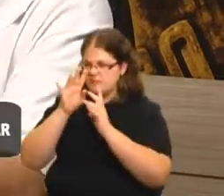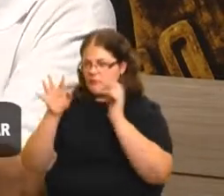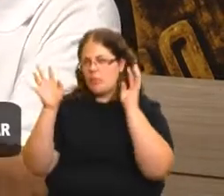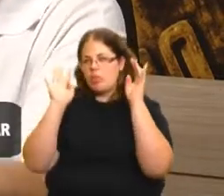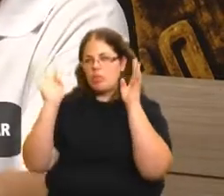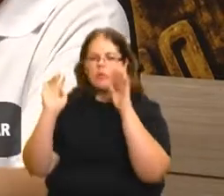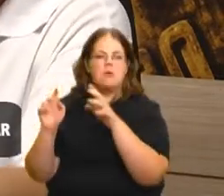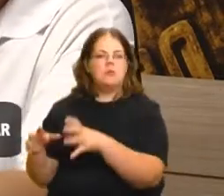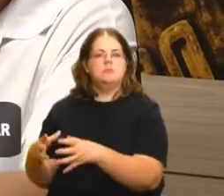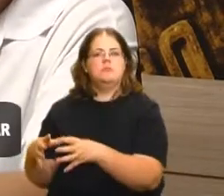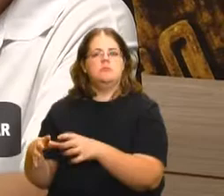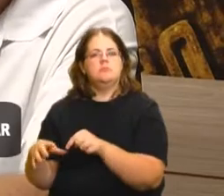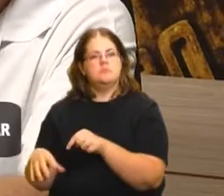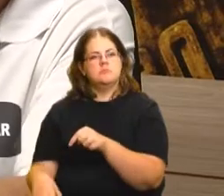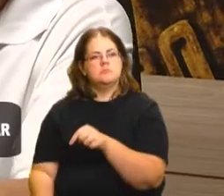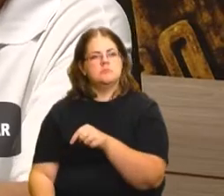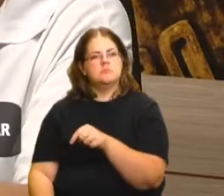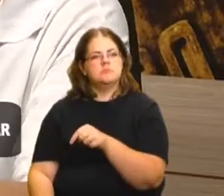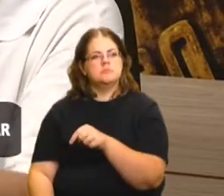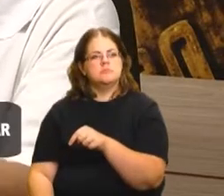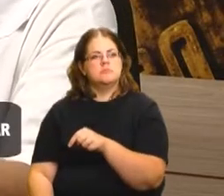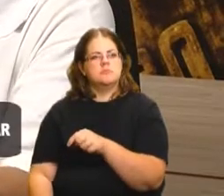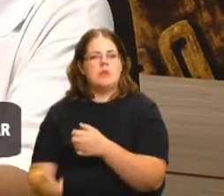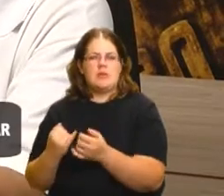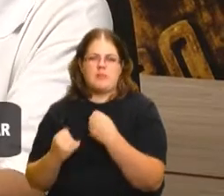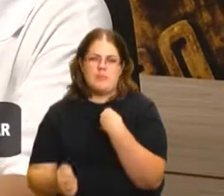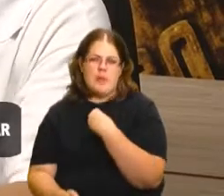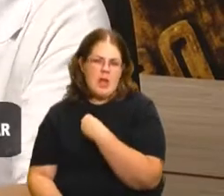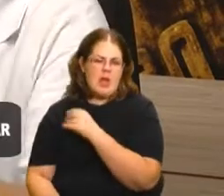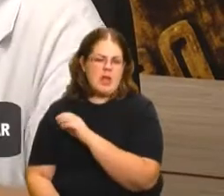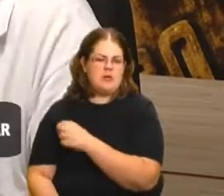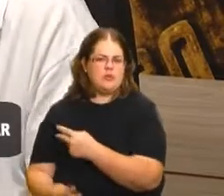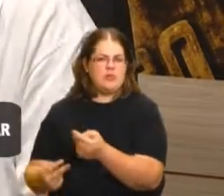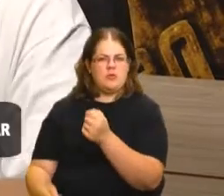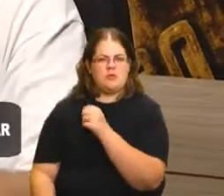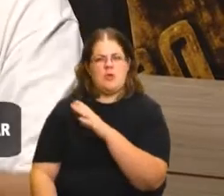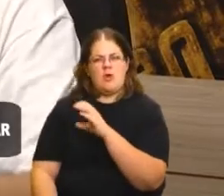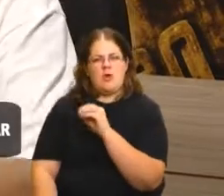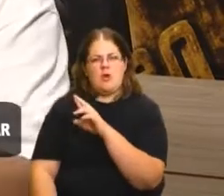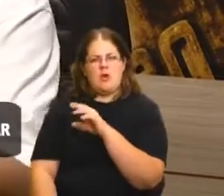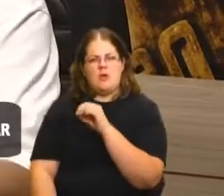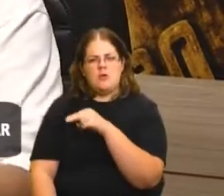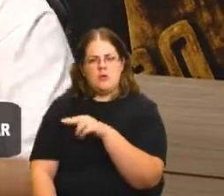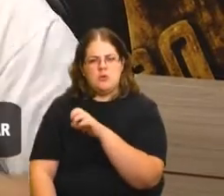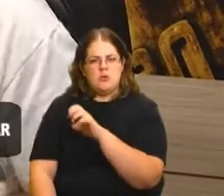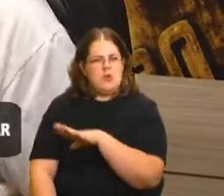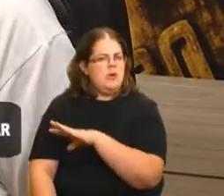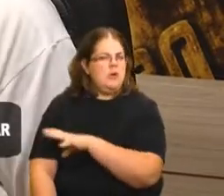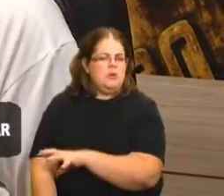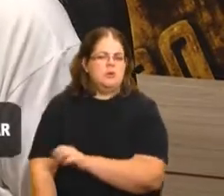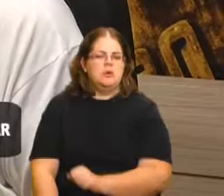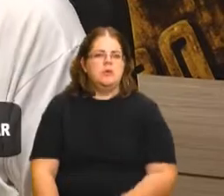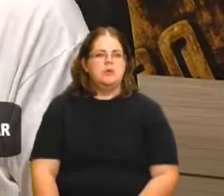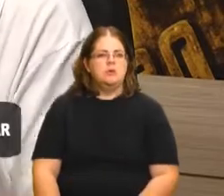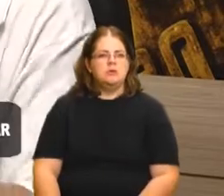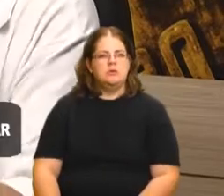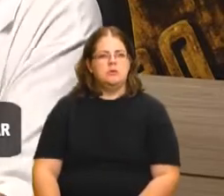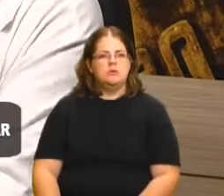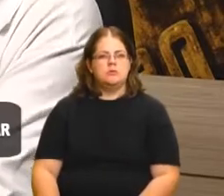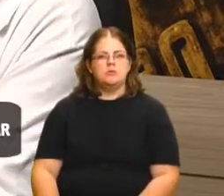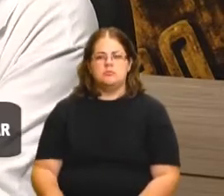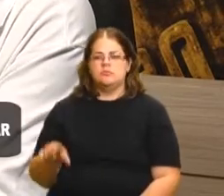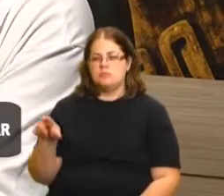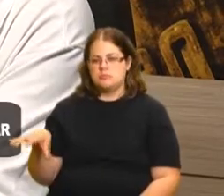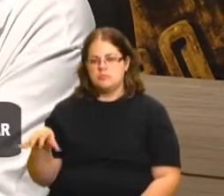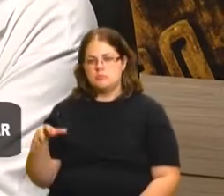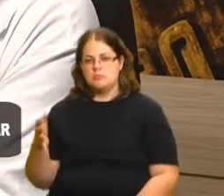principalmente militares de escalão de médio, né, até coronéis para baixo. Tá. Bom,